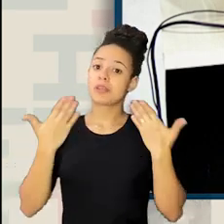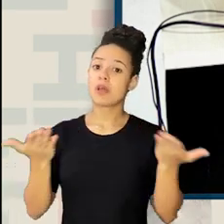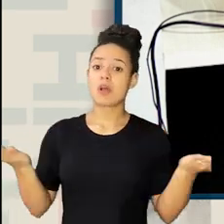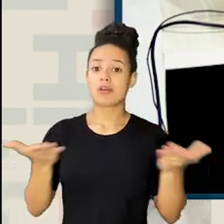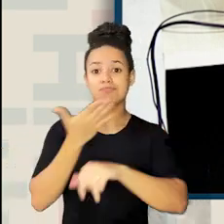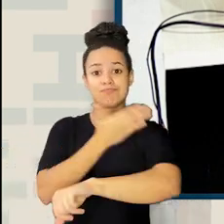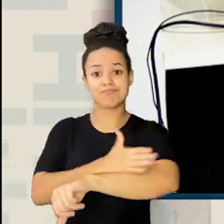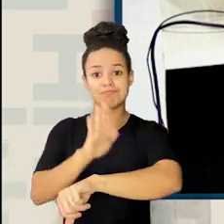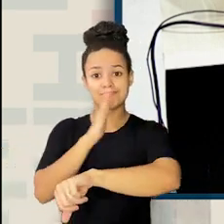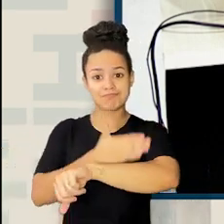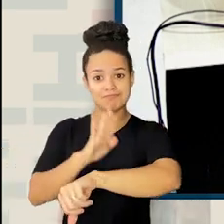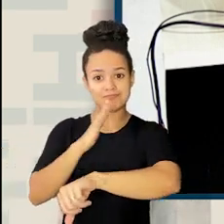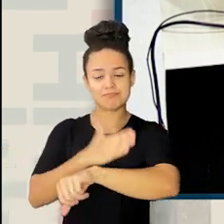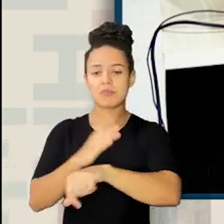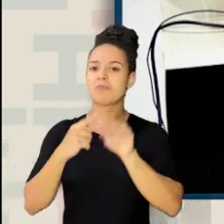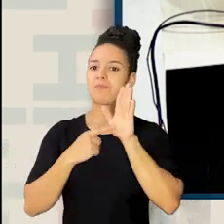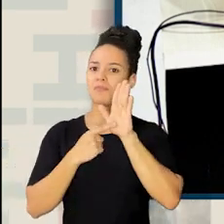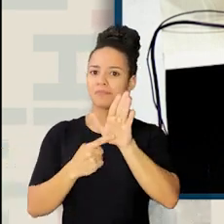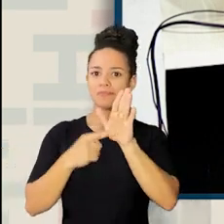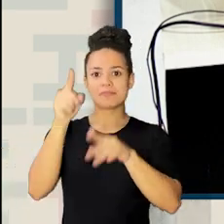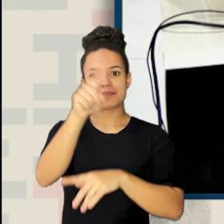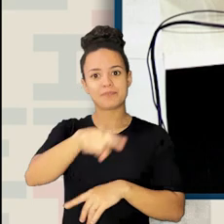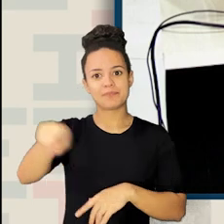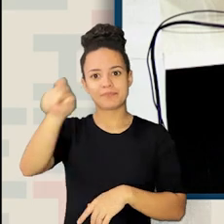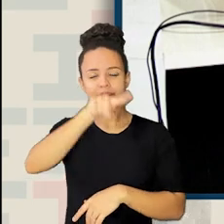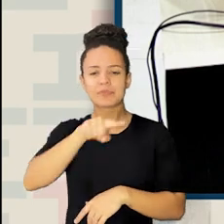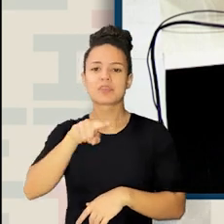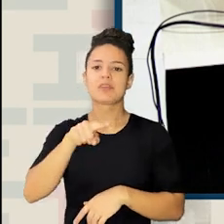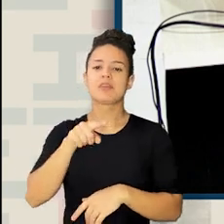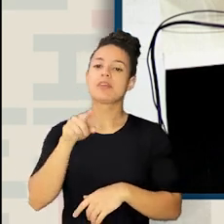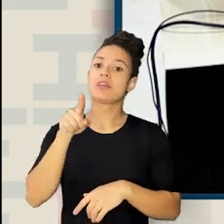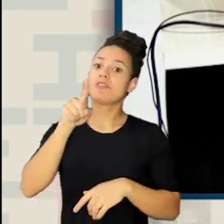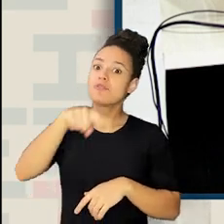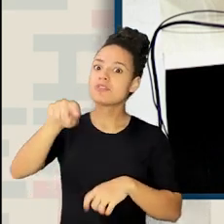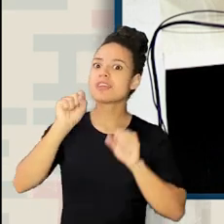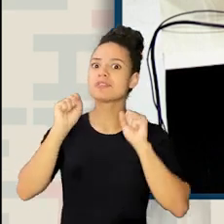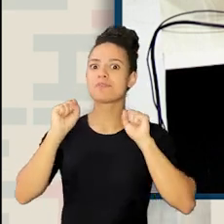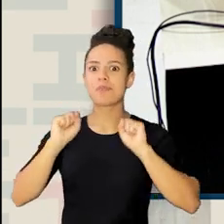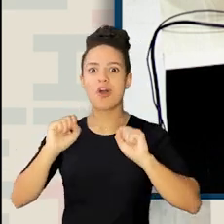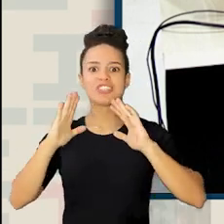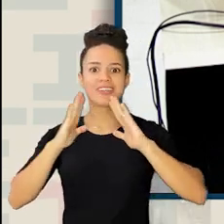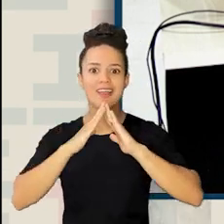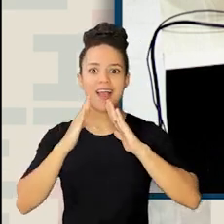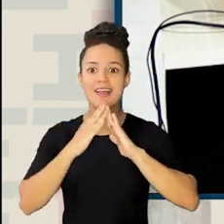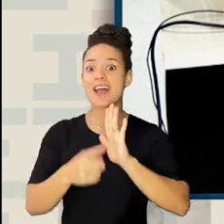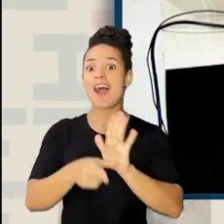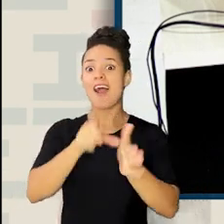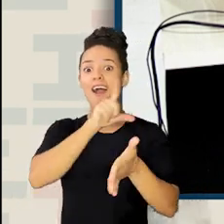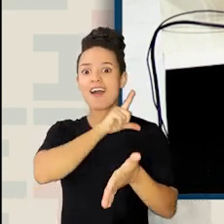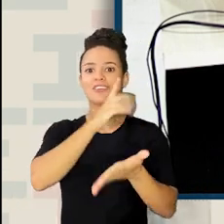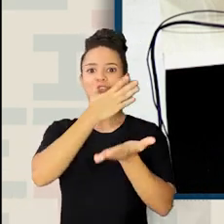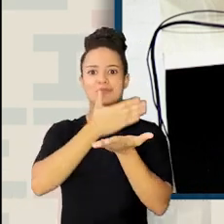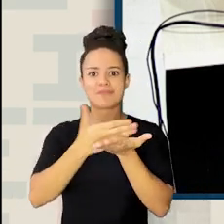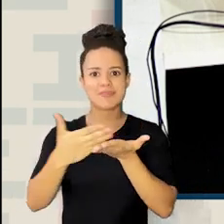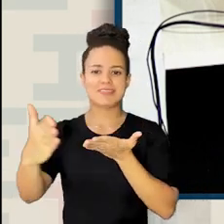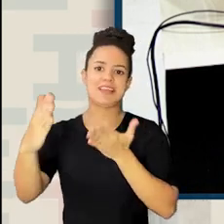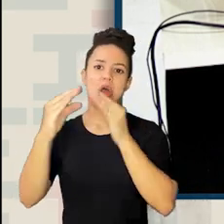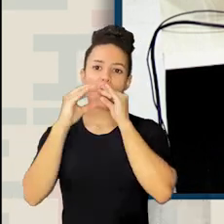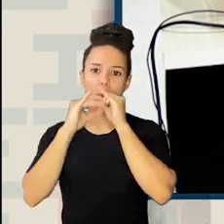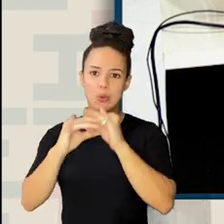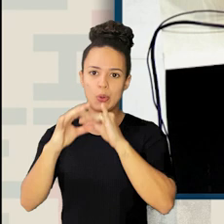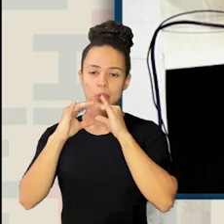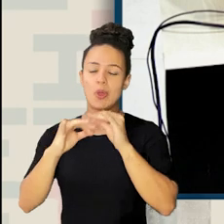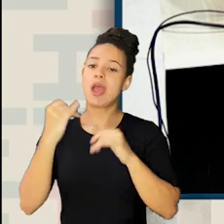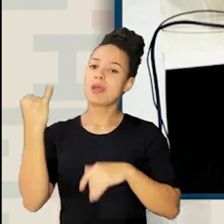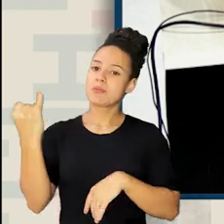exercícios para mostrar para vocês coisas que vocês podem fazer em casa também antes de tocar. É sempre importante ter